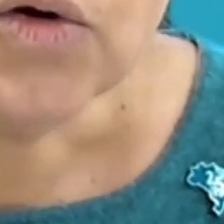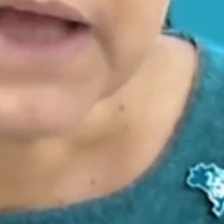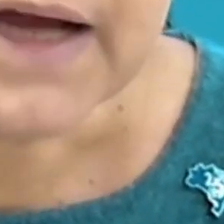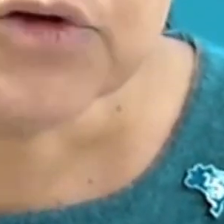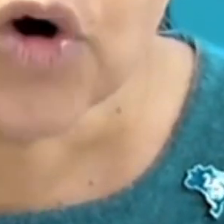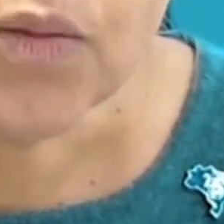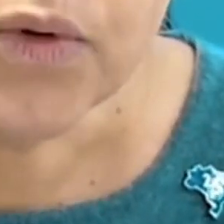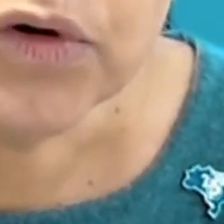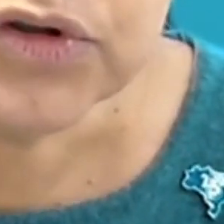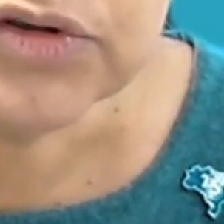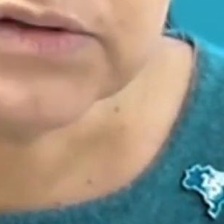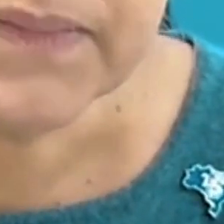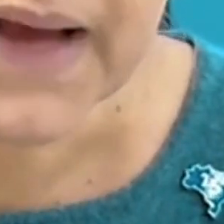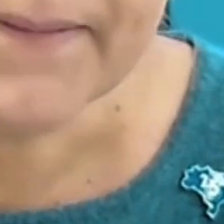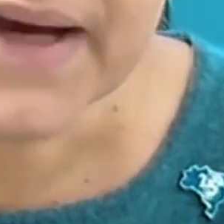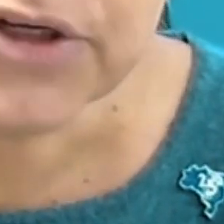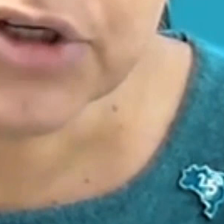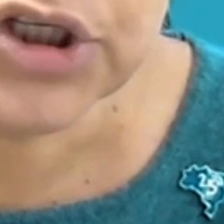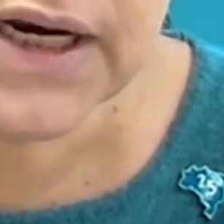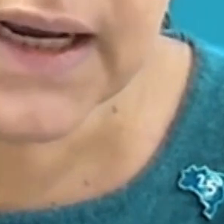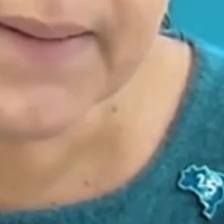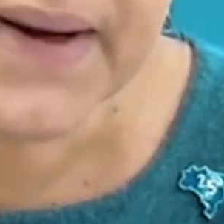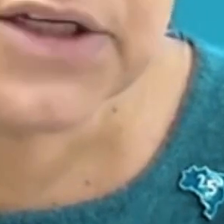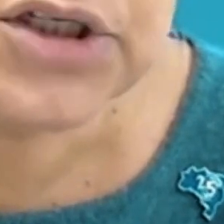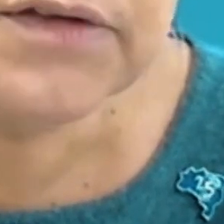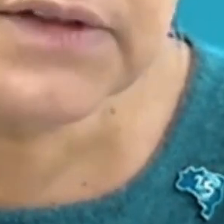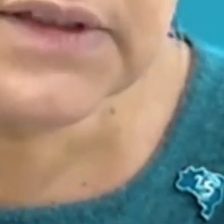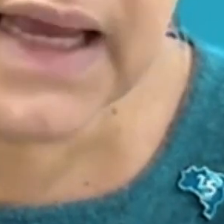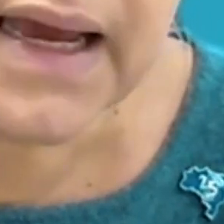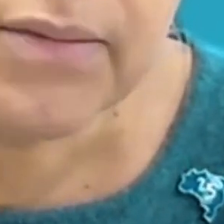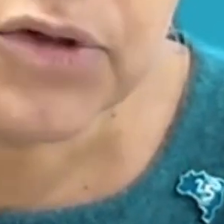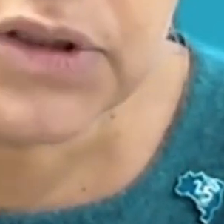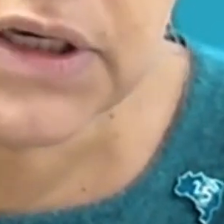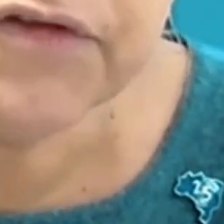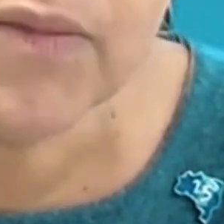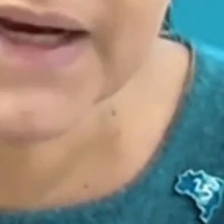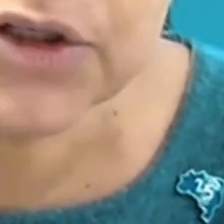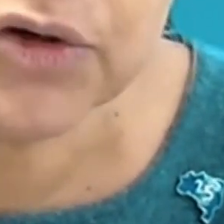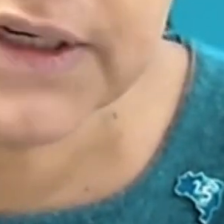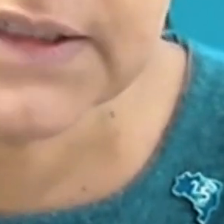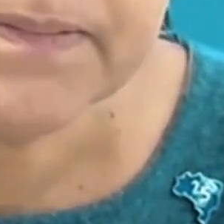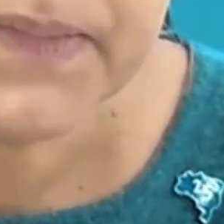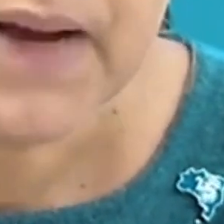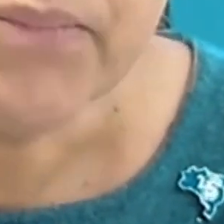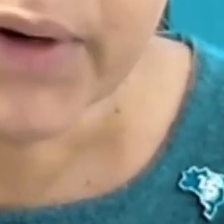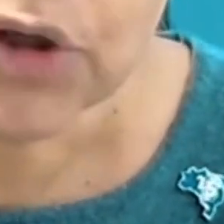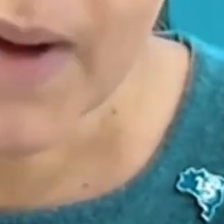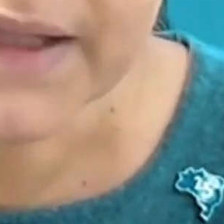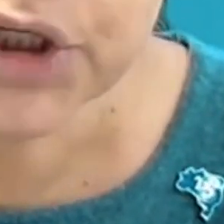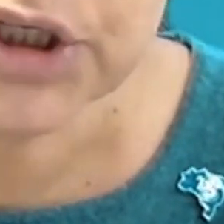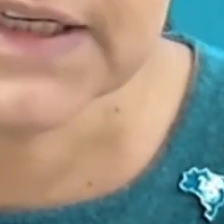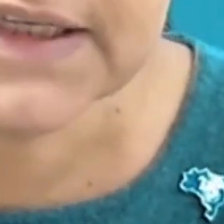real, com dados robustos, capazes de termos informações para uma tomada de